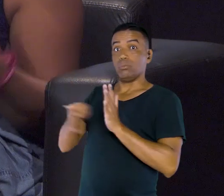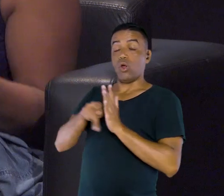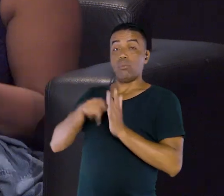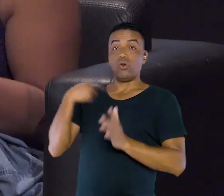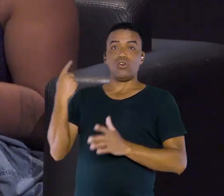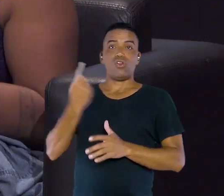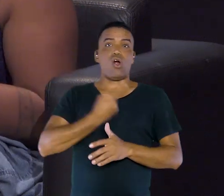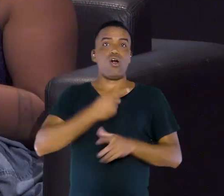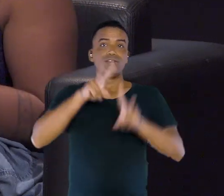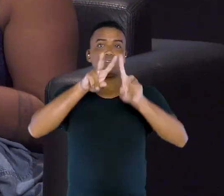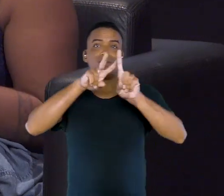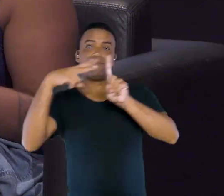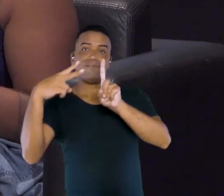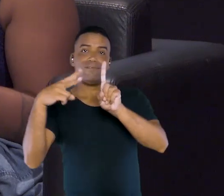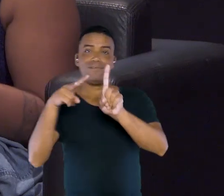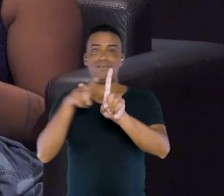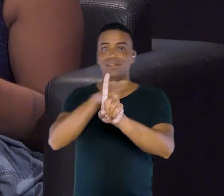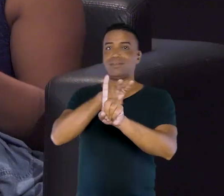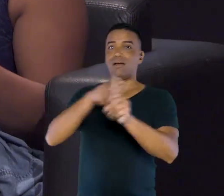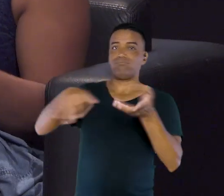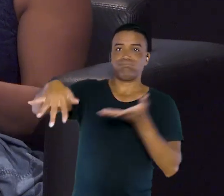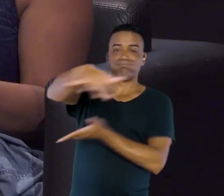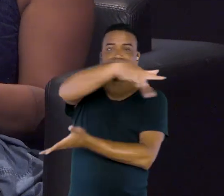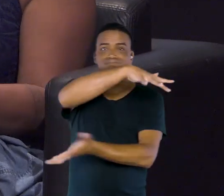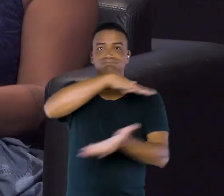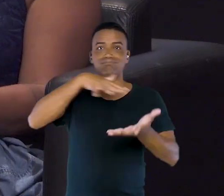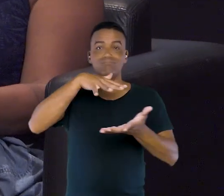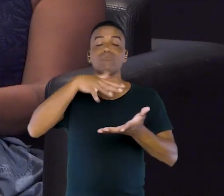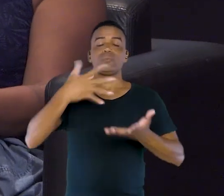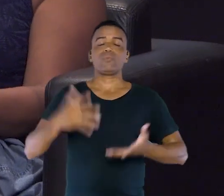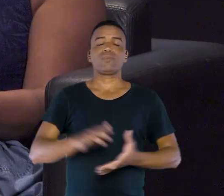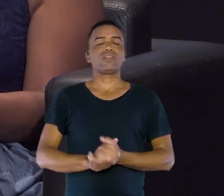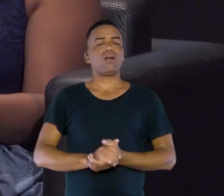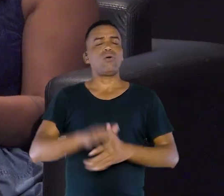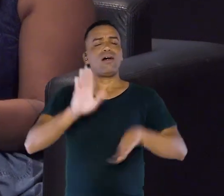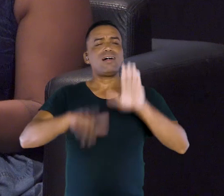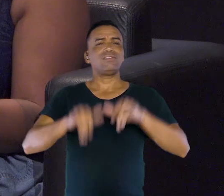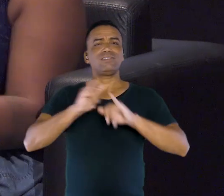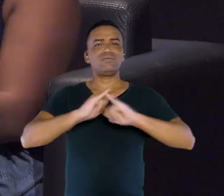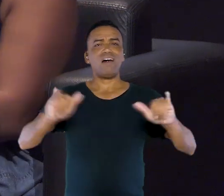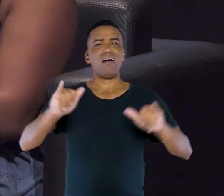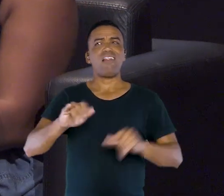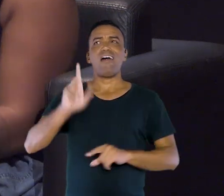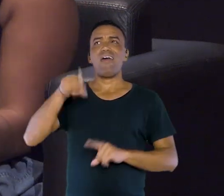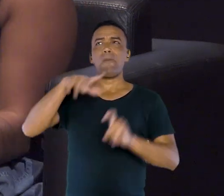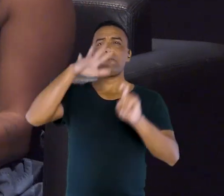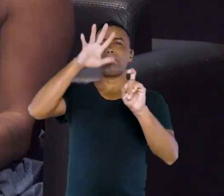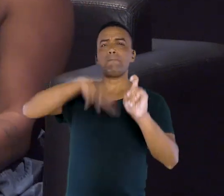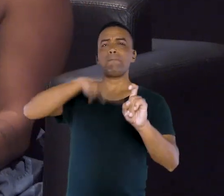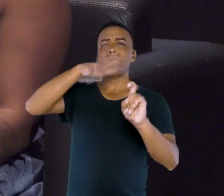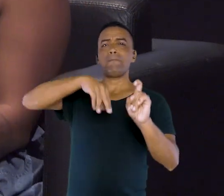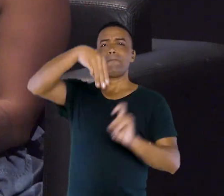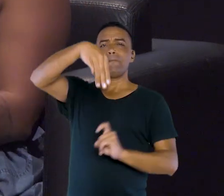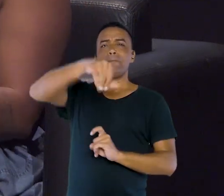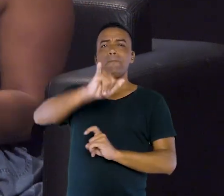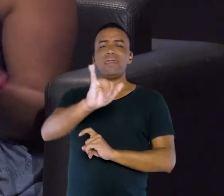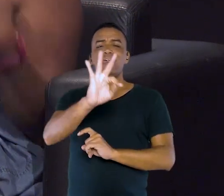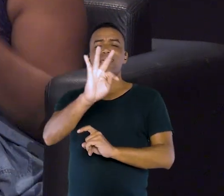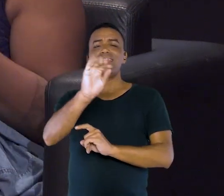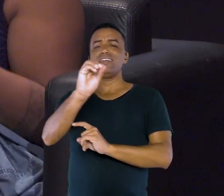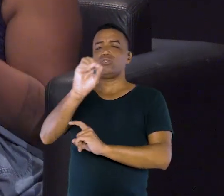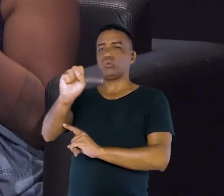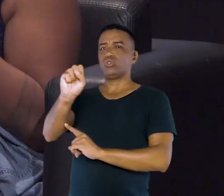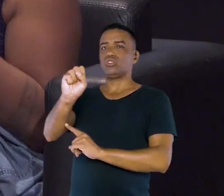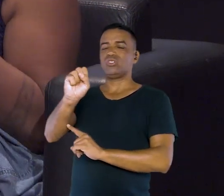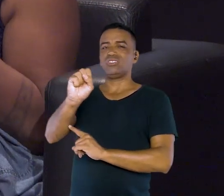do nosso entendimento. Muitas das vezes a gente fala que são mitos,